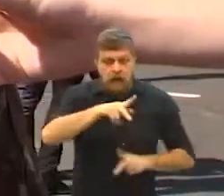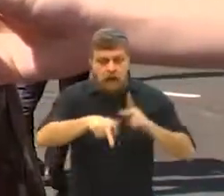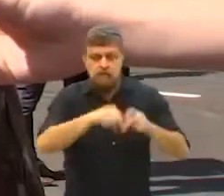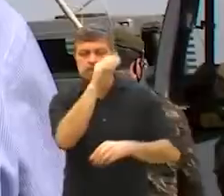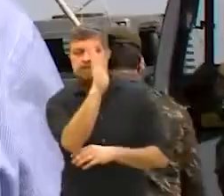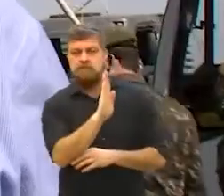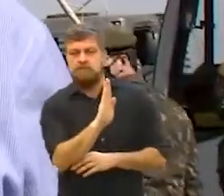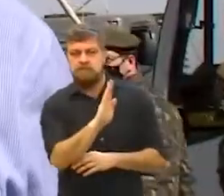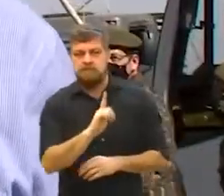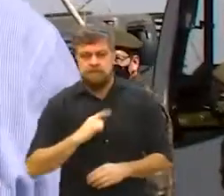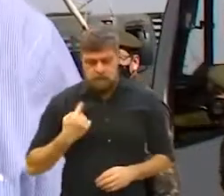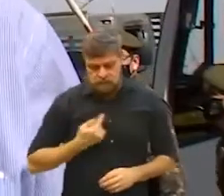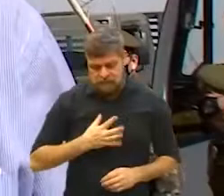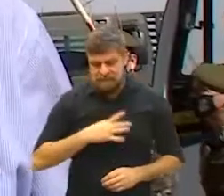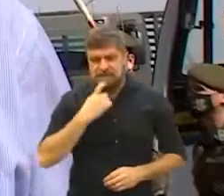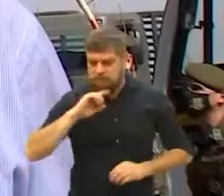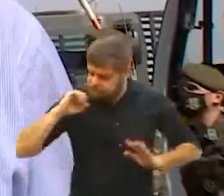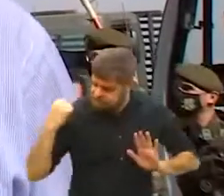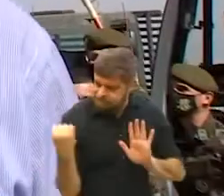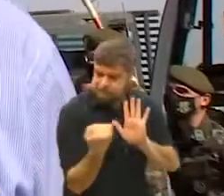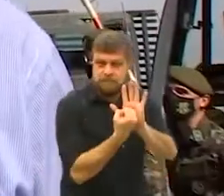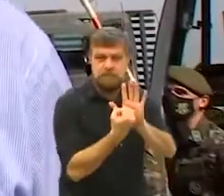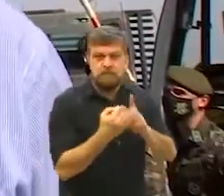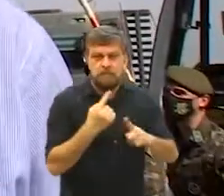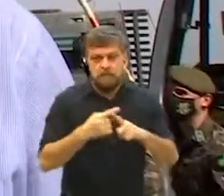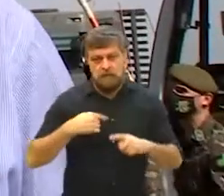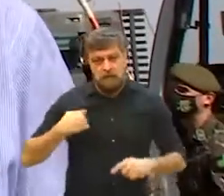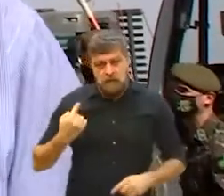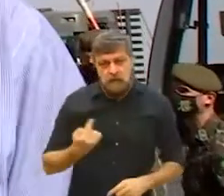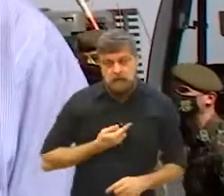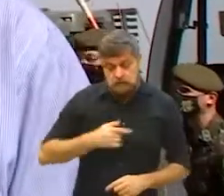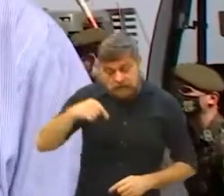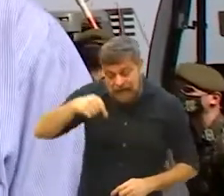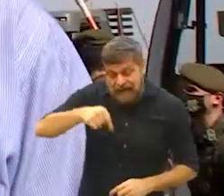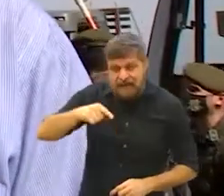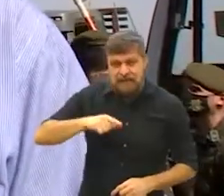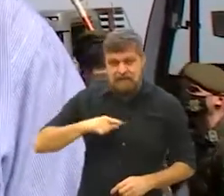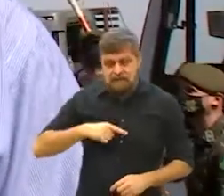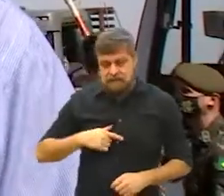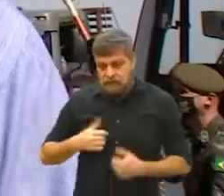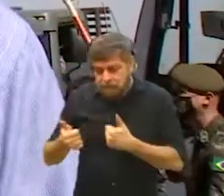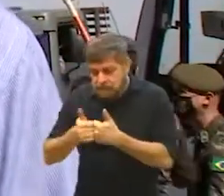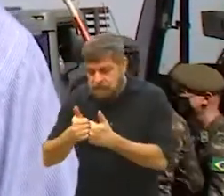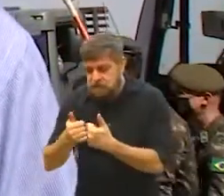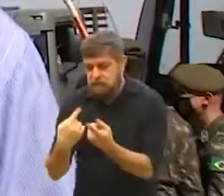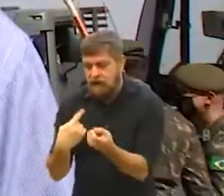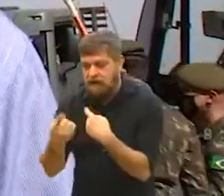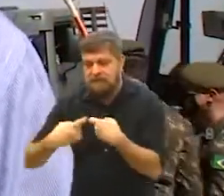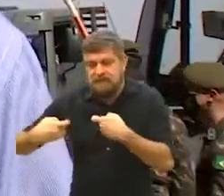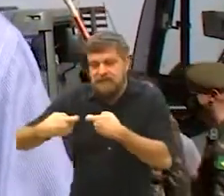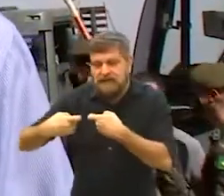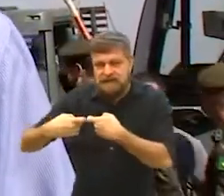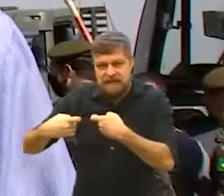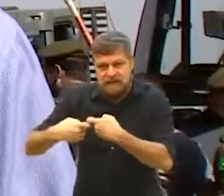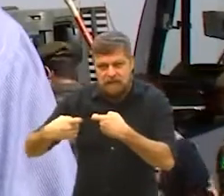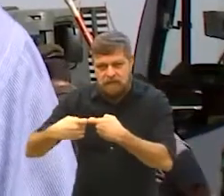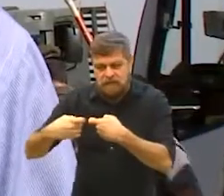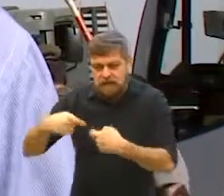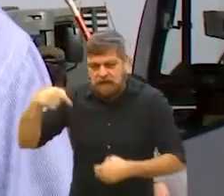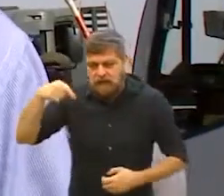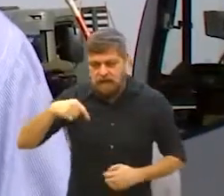de todos os brasileiros que é um Marco para a cidade de Campinas uma vez nós estamos aqui As Margens da Anhanguera